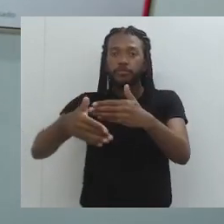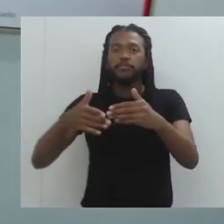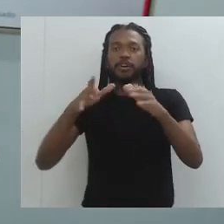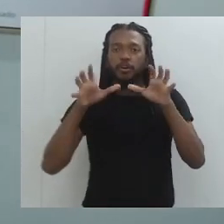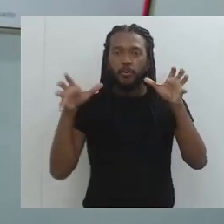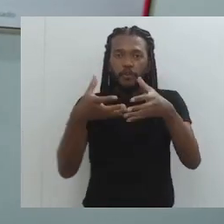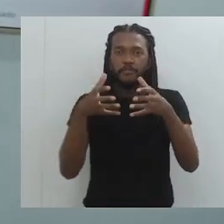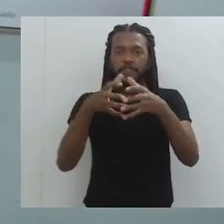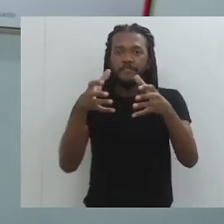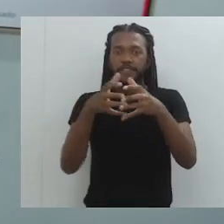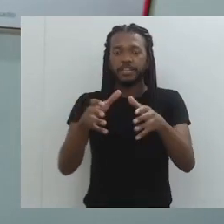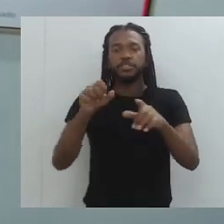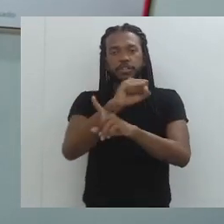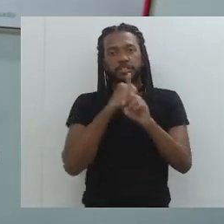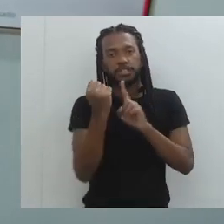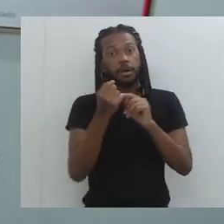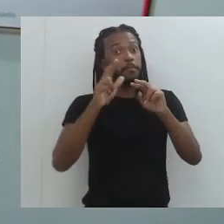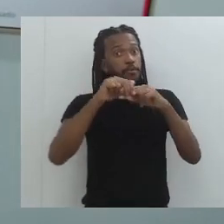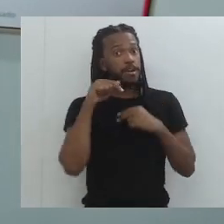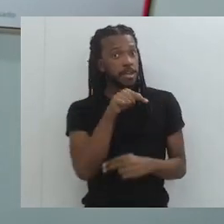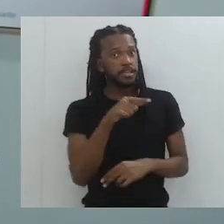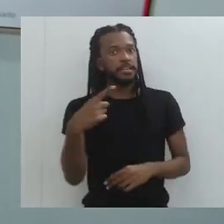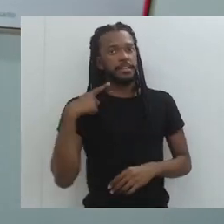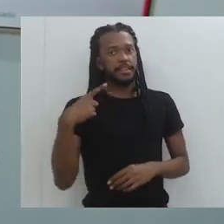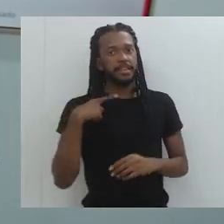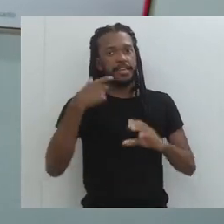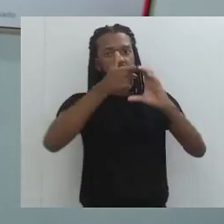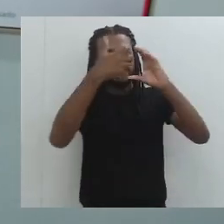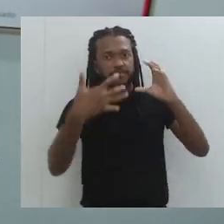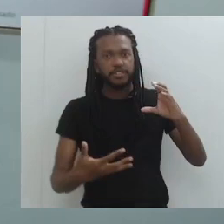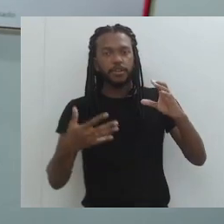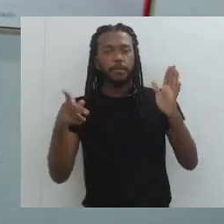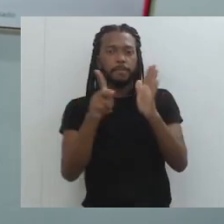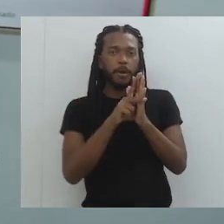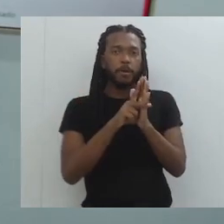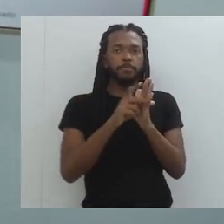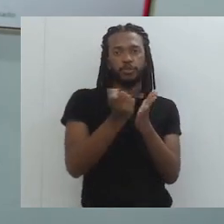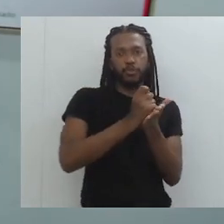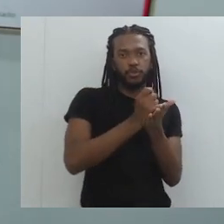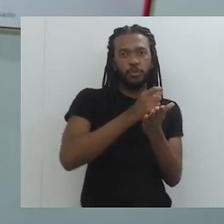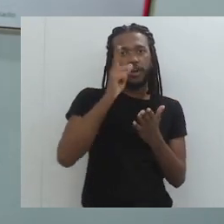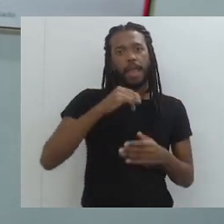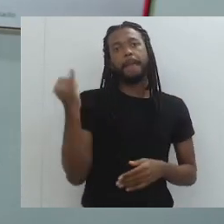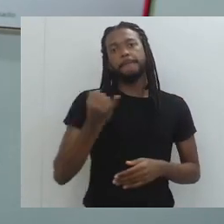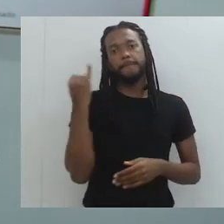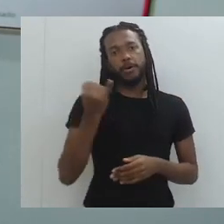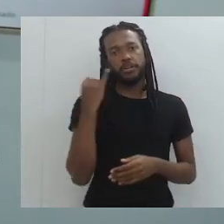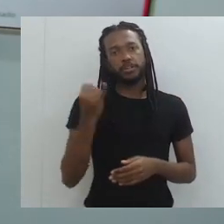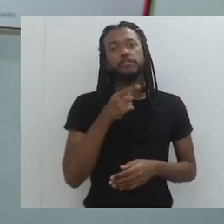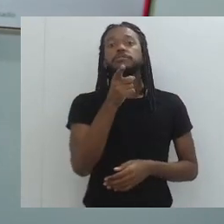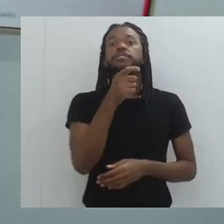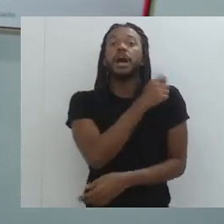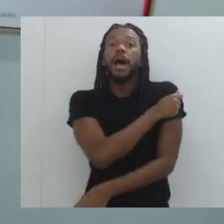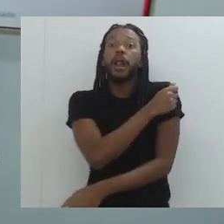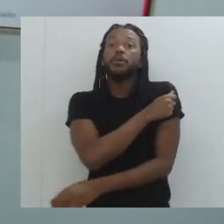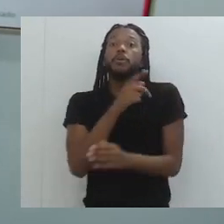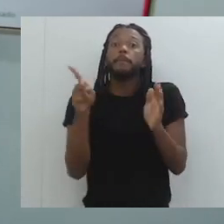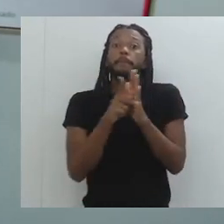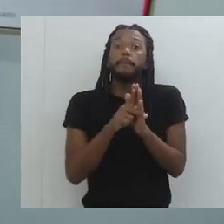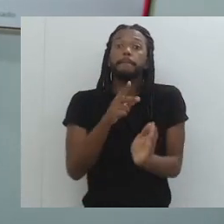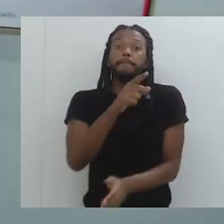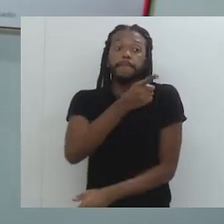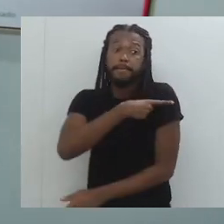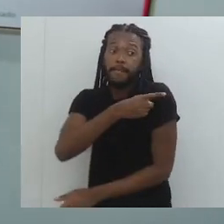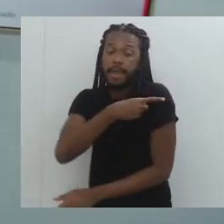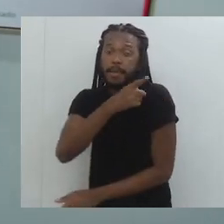convivência social. Então, isso são definições do jogo, que é muito importante. Você, aluno do primeiro ano, precisa